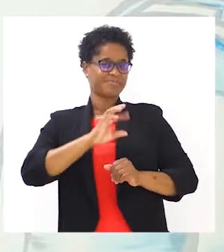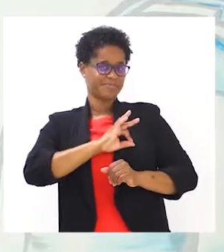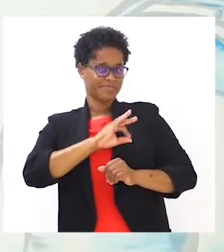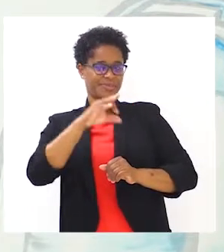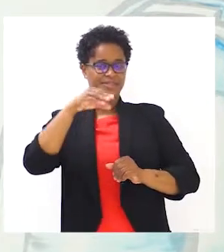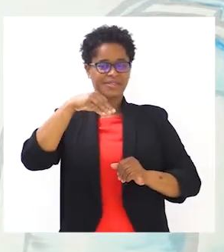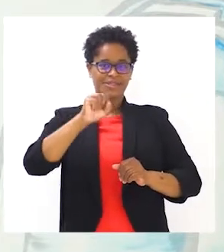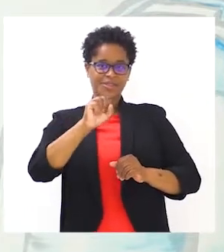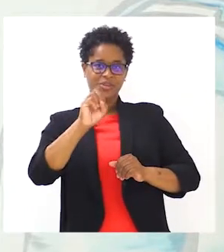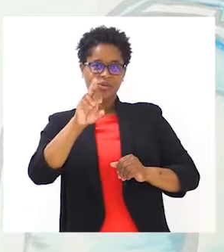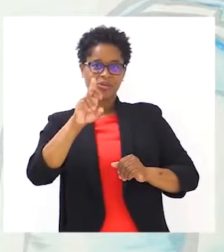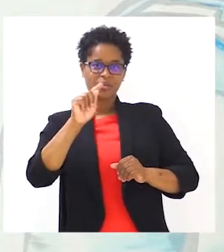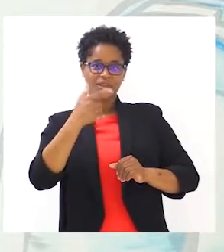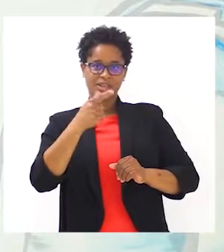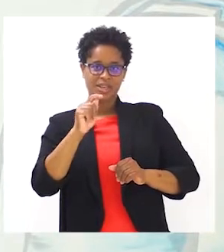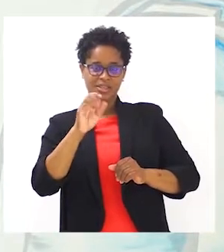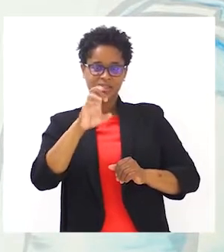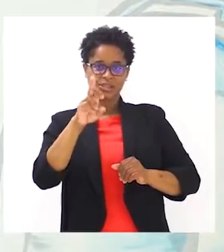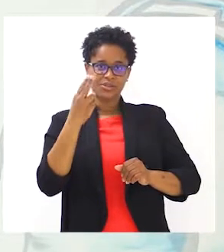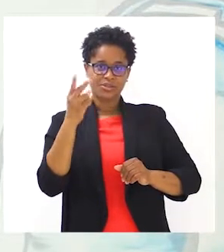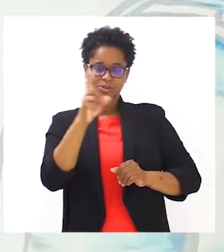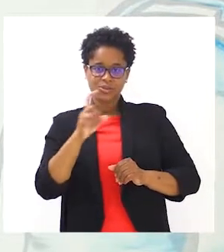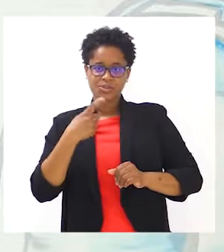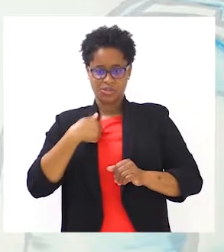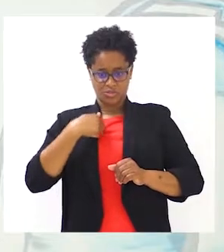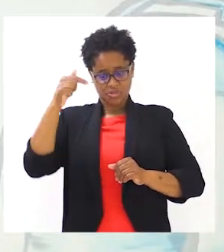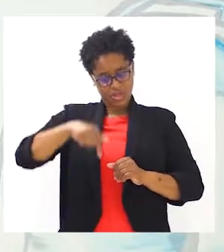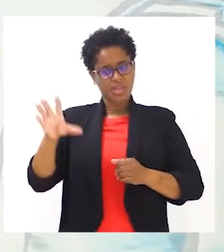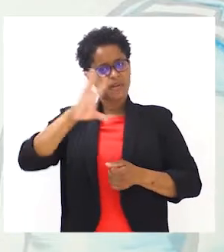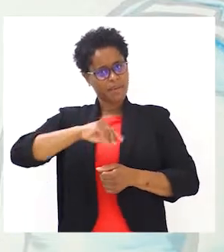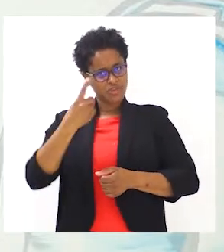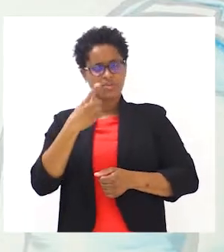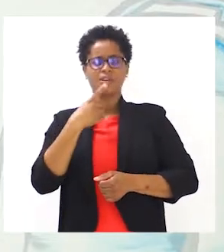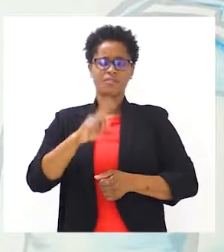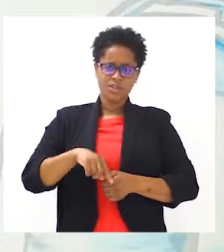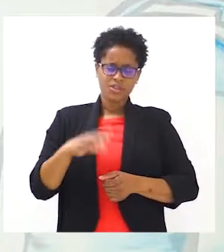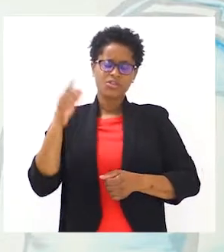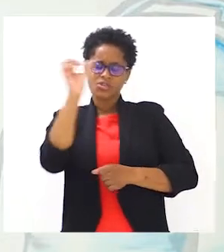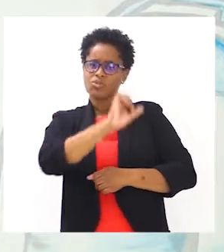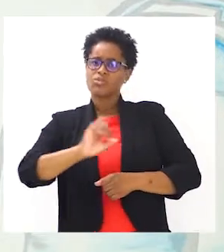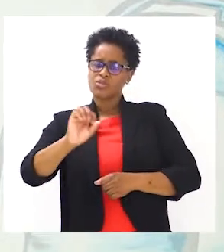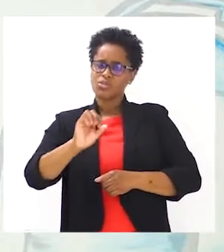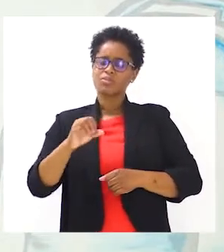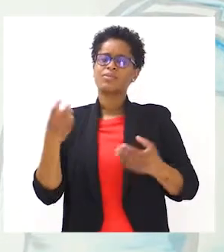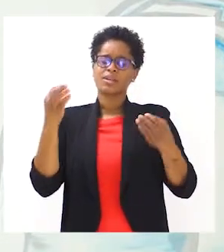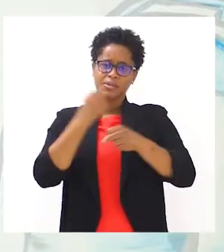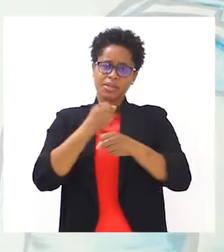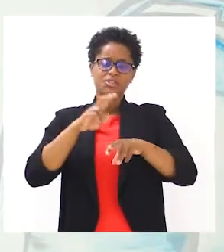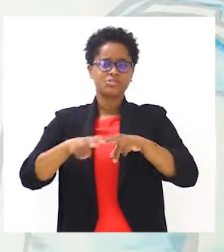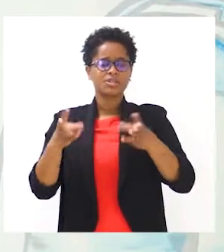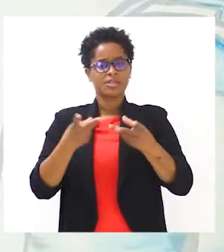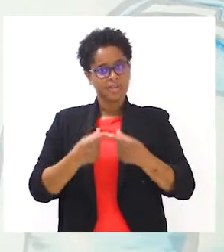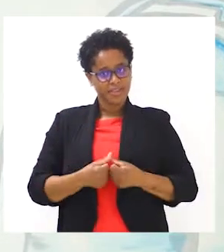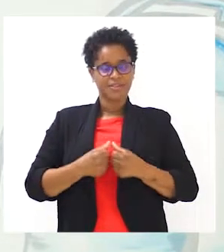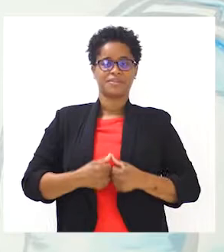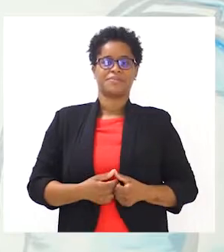Gorete Cruz. Estou aqui mais uma vez convosco para trabalharmos a disciplina de